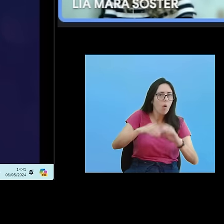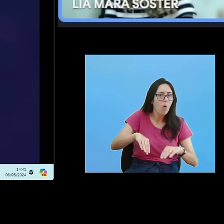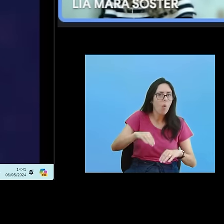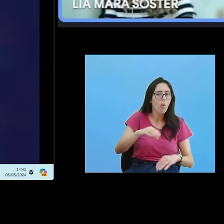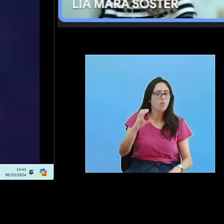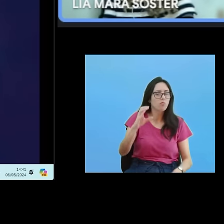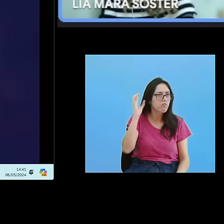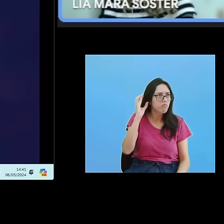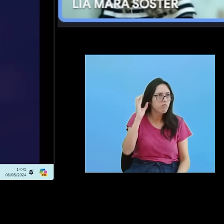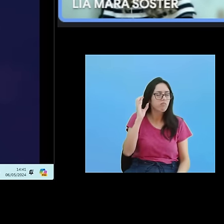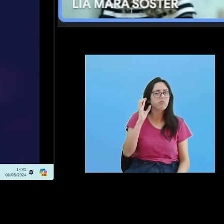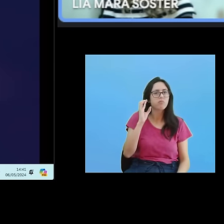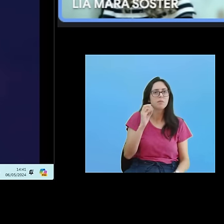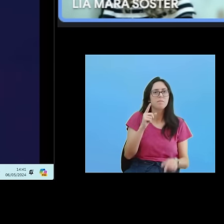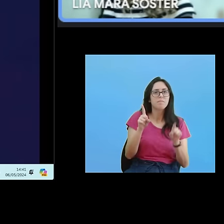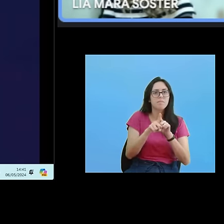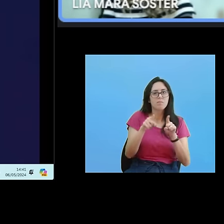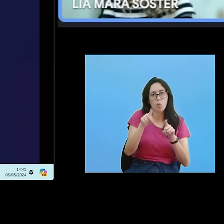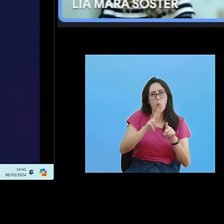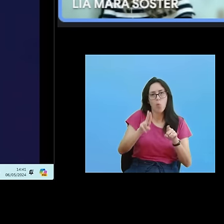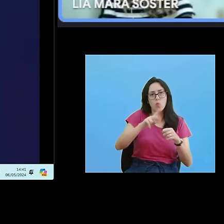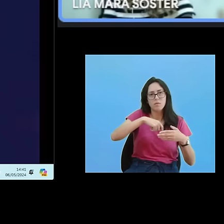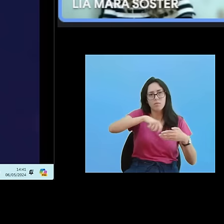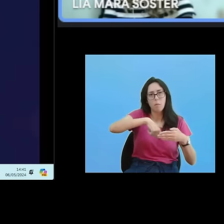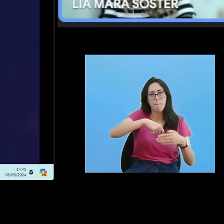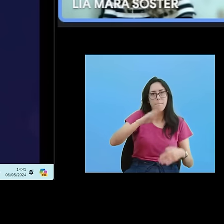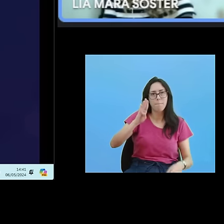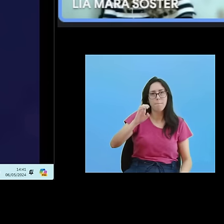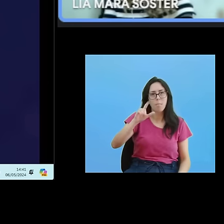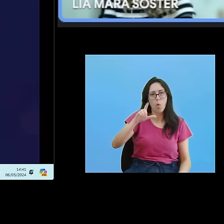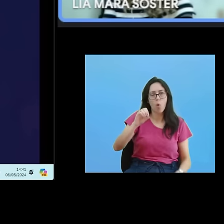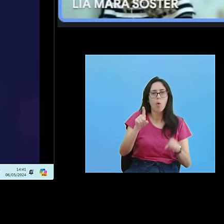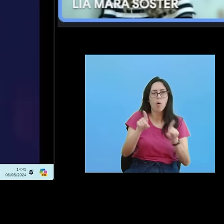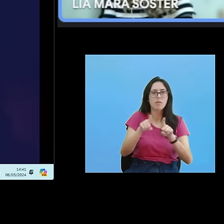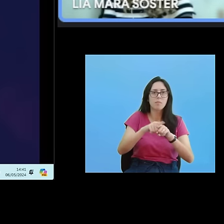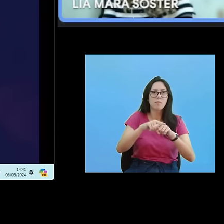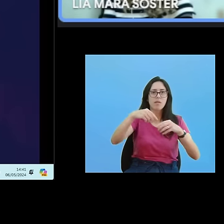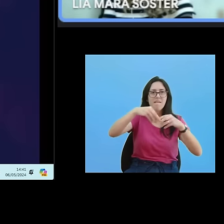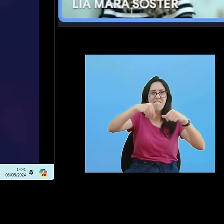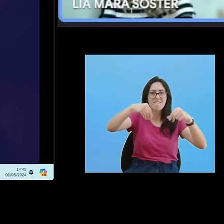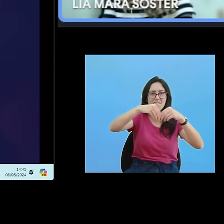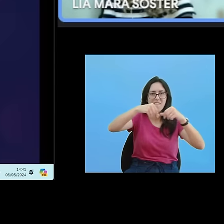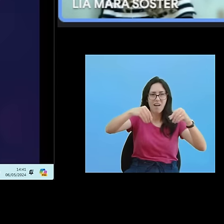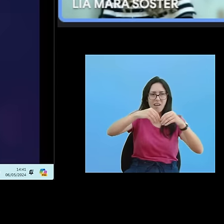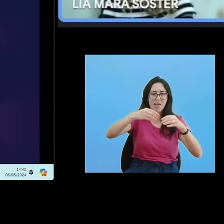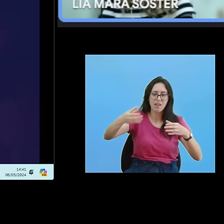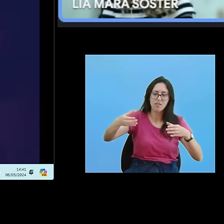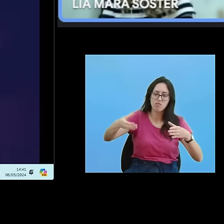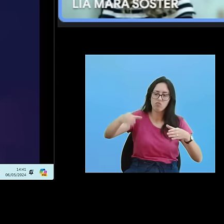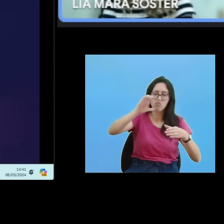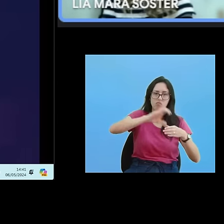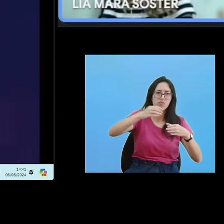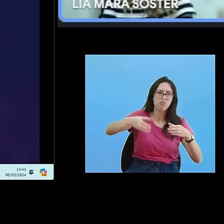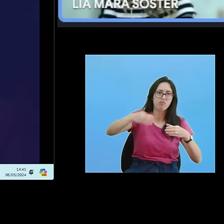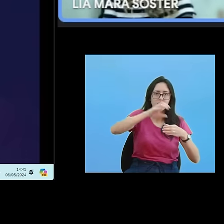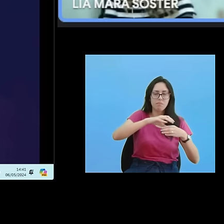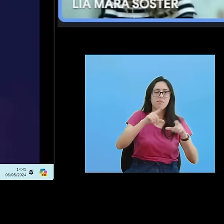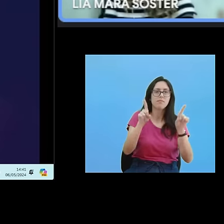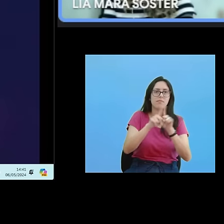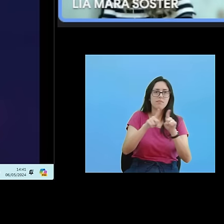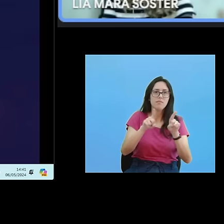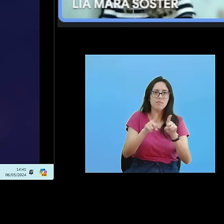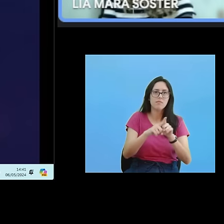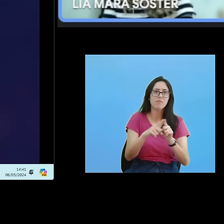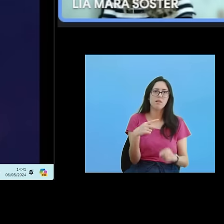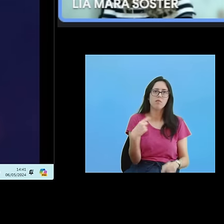o bolo. O Claudemir já está selecionando a quantidade de farinha com o medidor da xícara. Utilizando já a